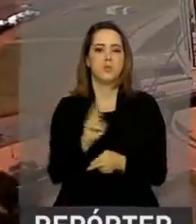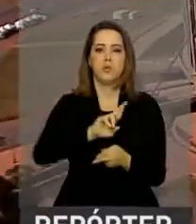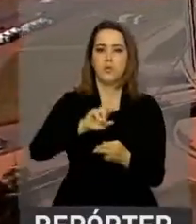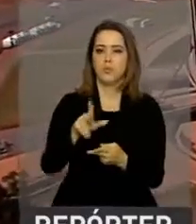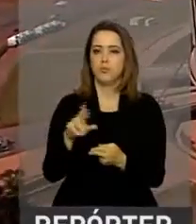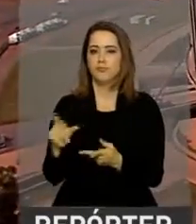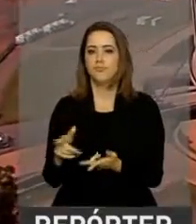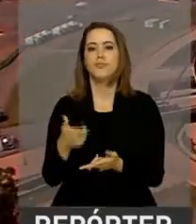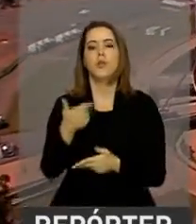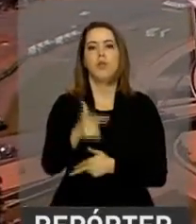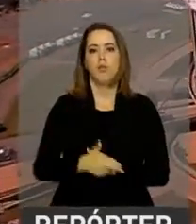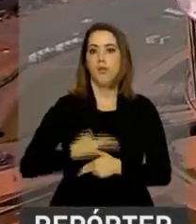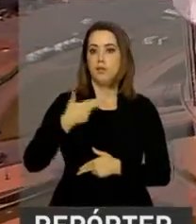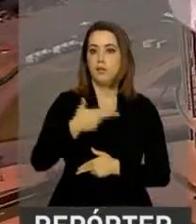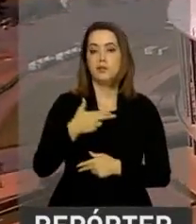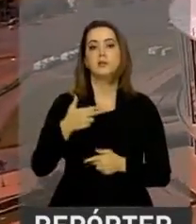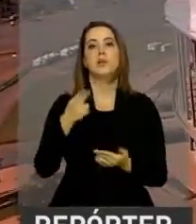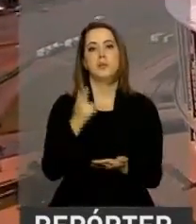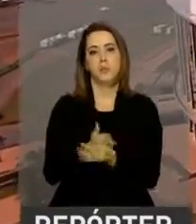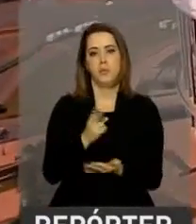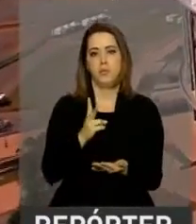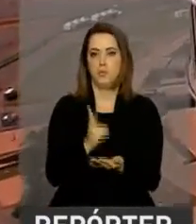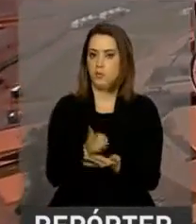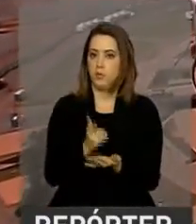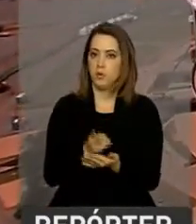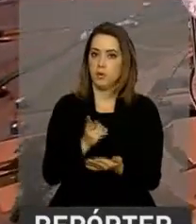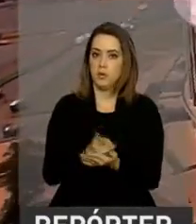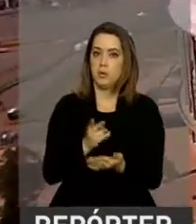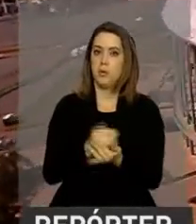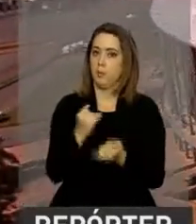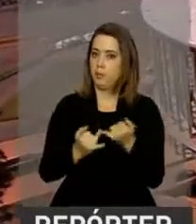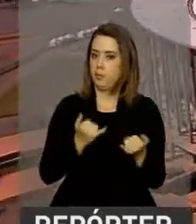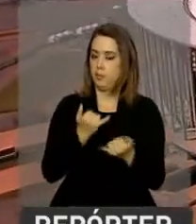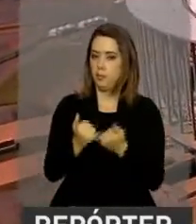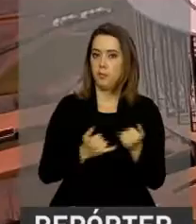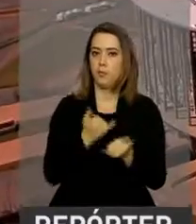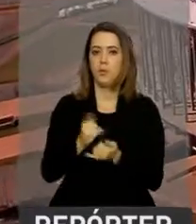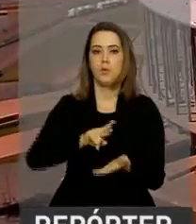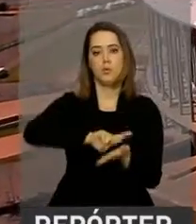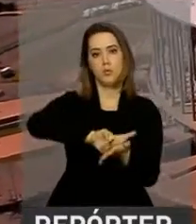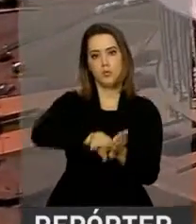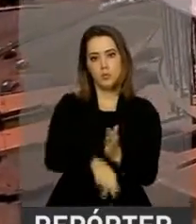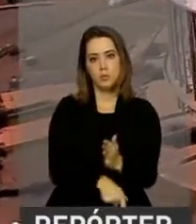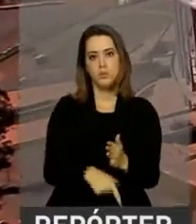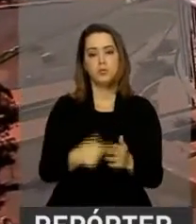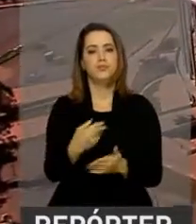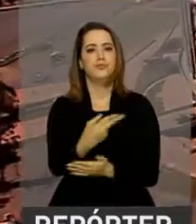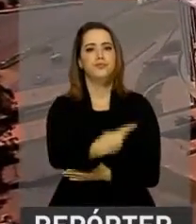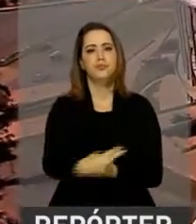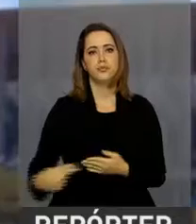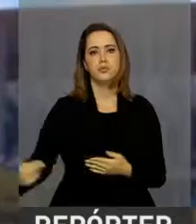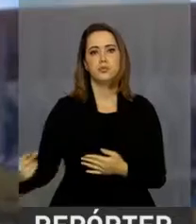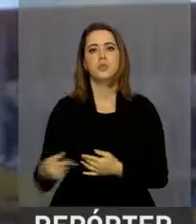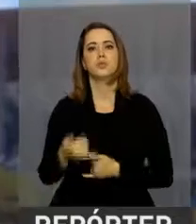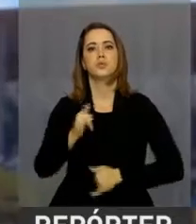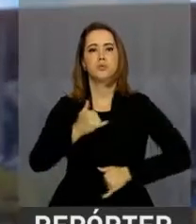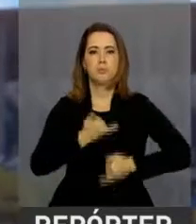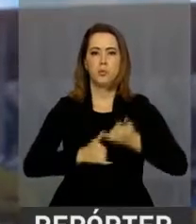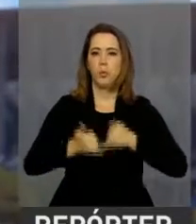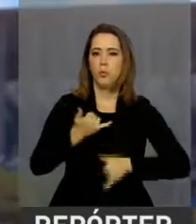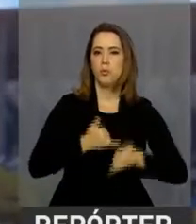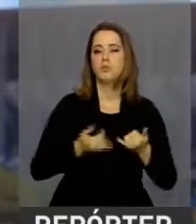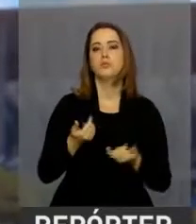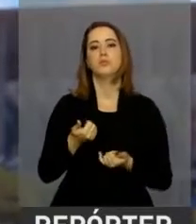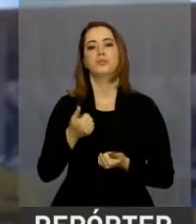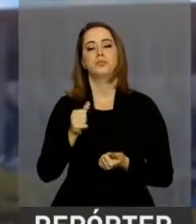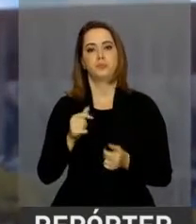agulhas, armas de fogo, mesmo de brinquedos ou réplicas. Produtos químicos e inflamáveis e objetos de vidro estão entre os itens